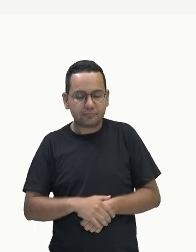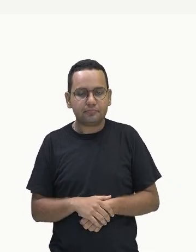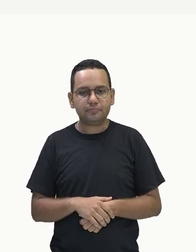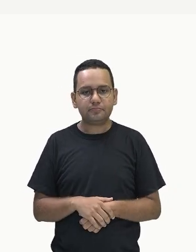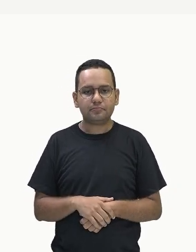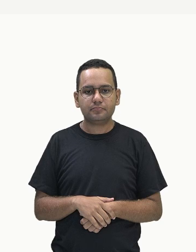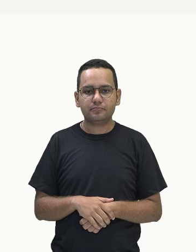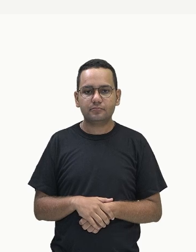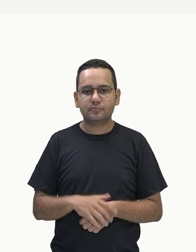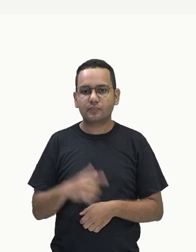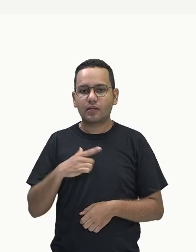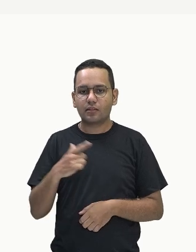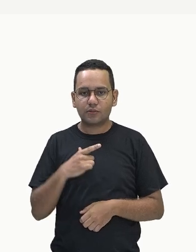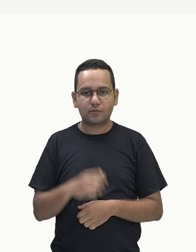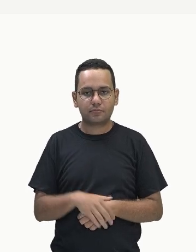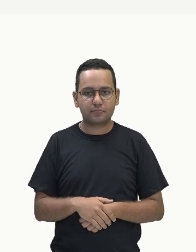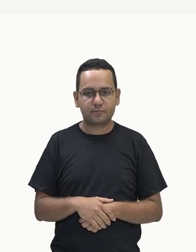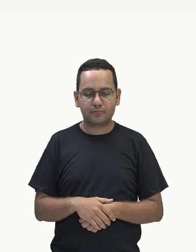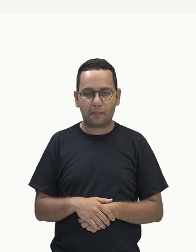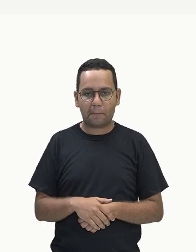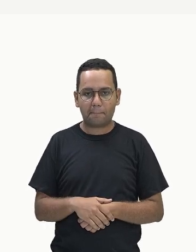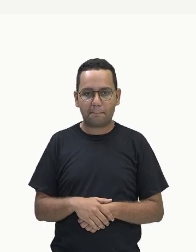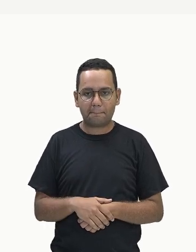primeiro os lábios, né?